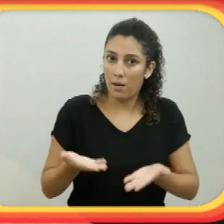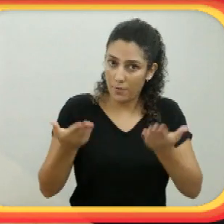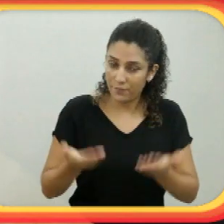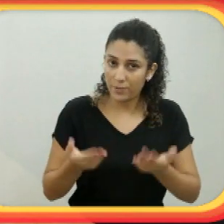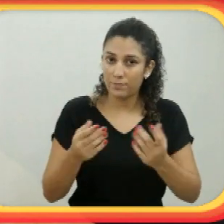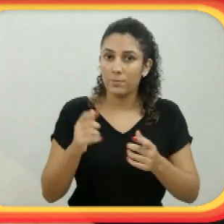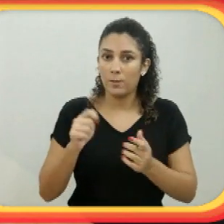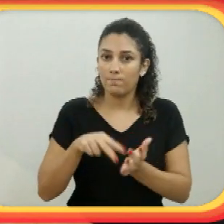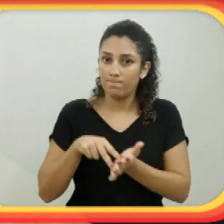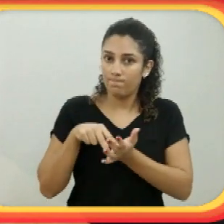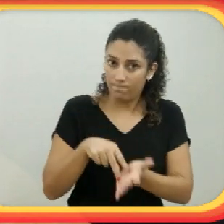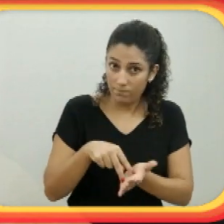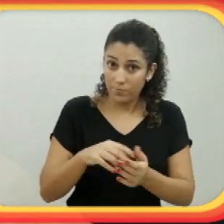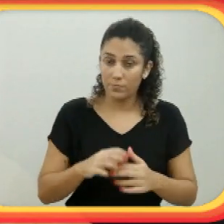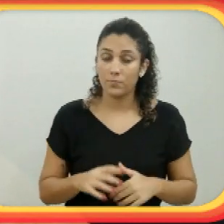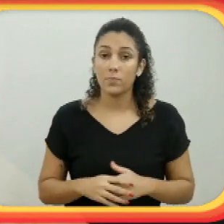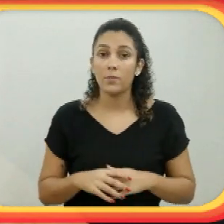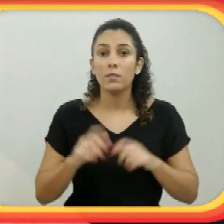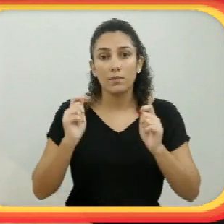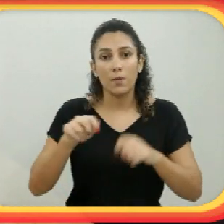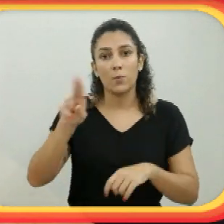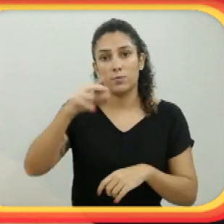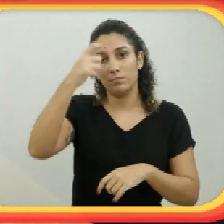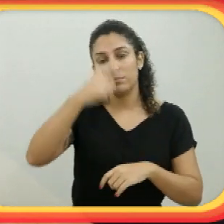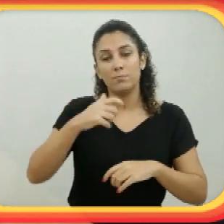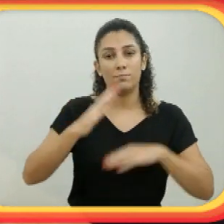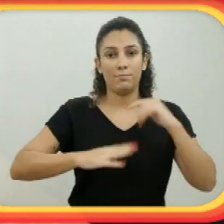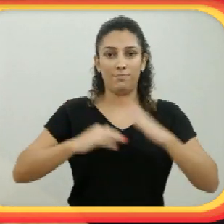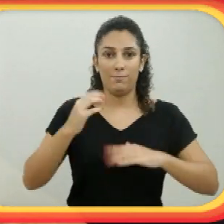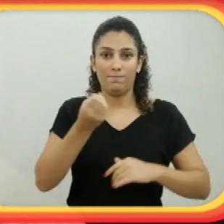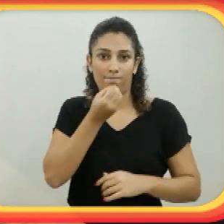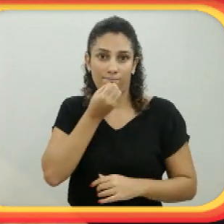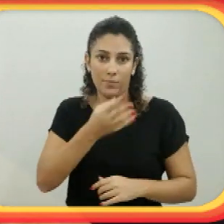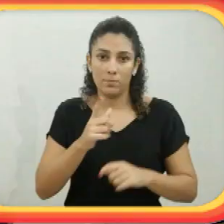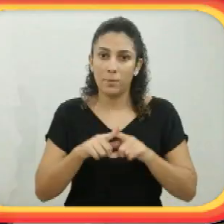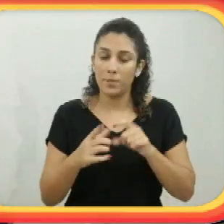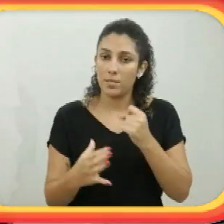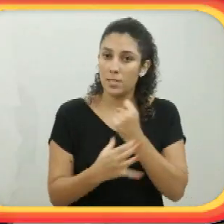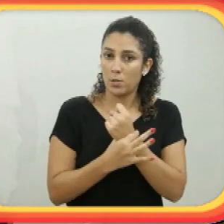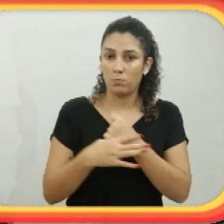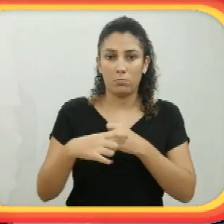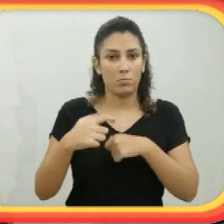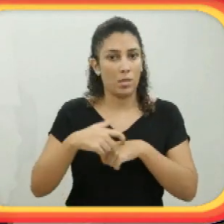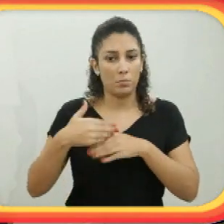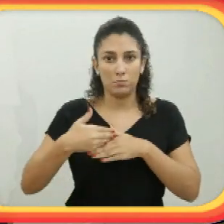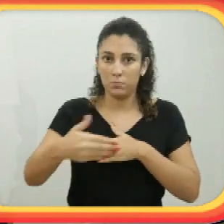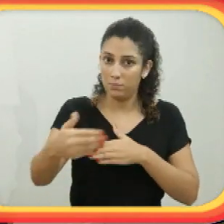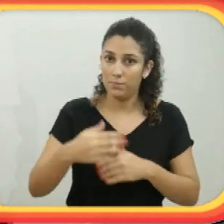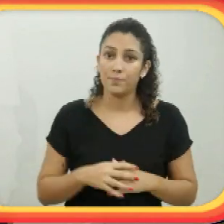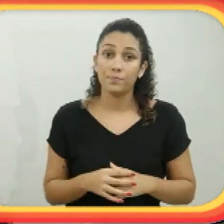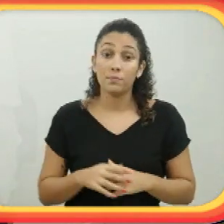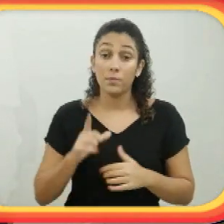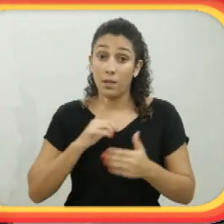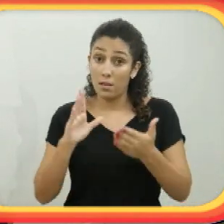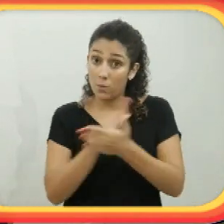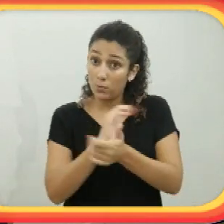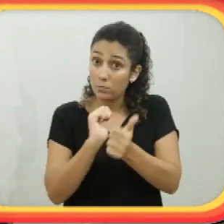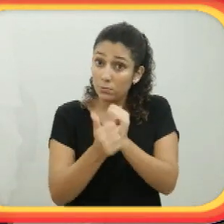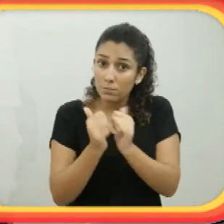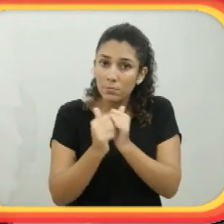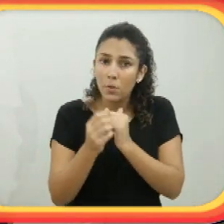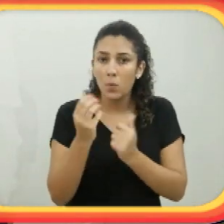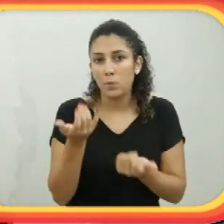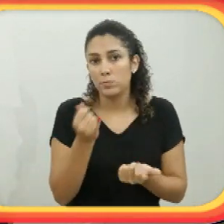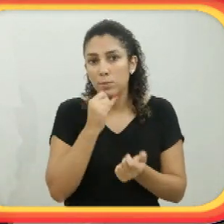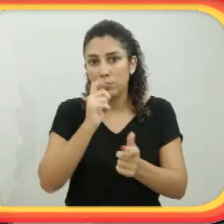resistentes, que permitem ao atleta um desempenho excelente e uma segurança ao mesmo tempo. Alguns outros esportes, como arco e flecha, tiro, etc. e